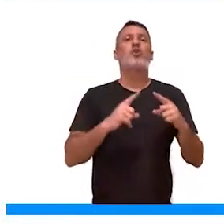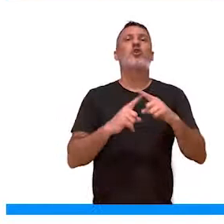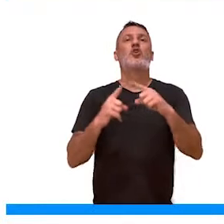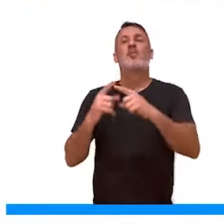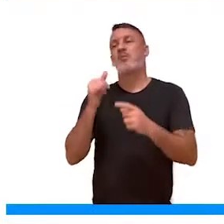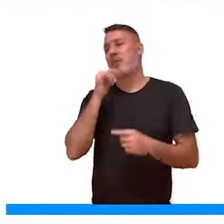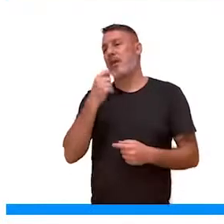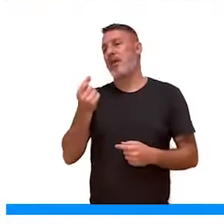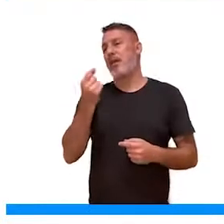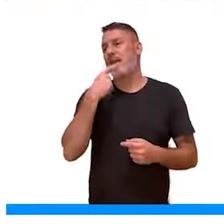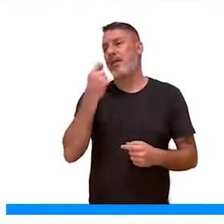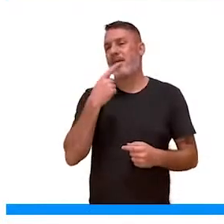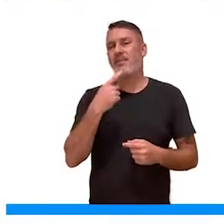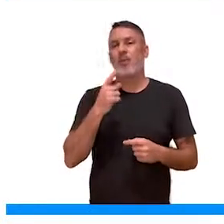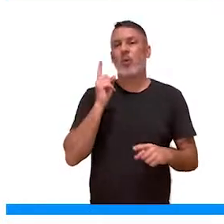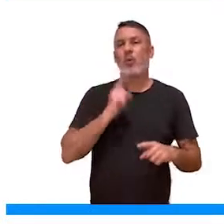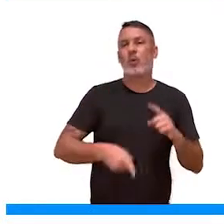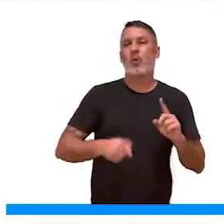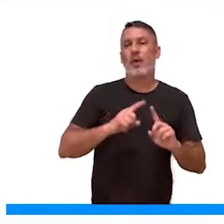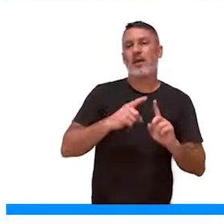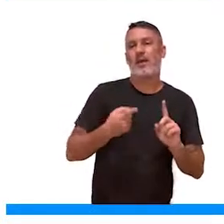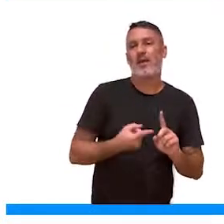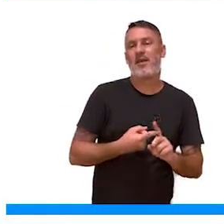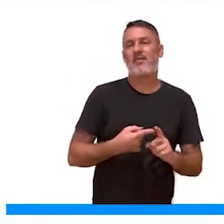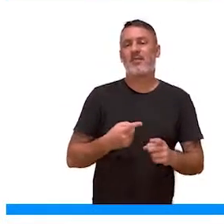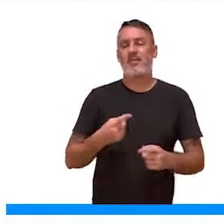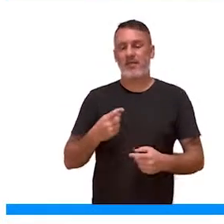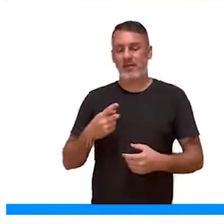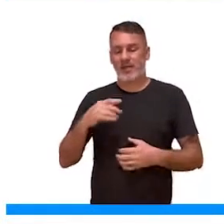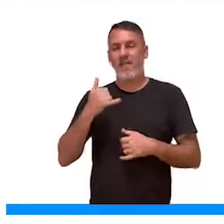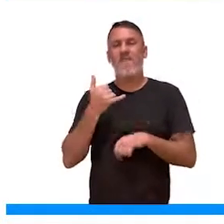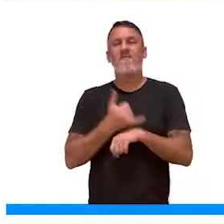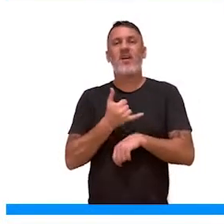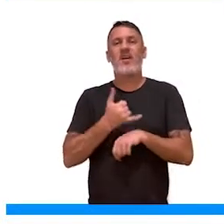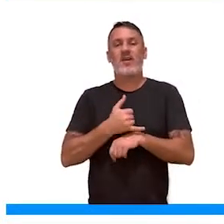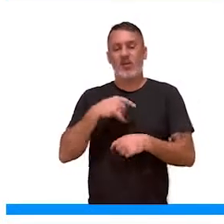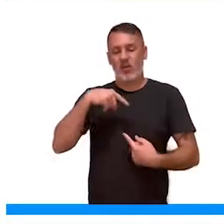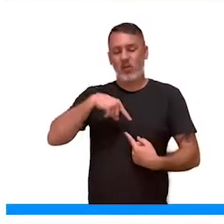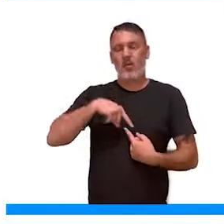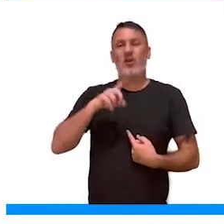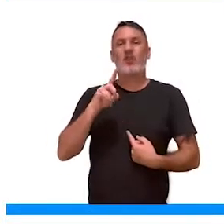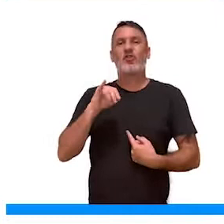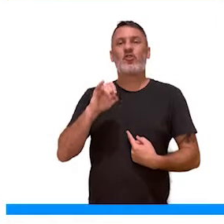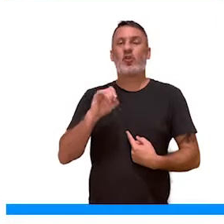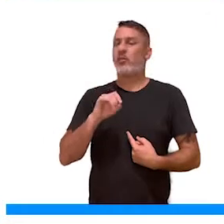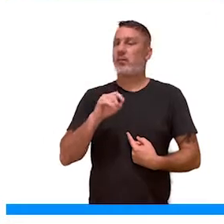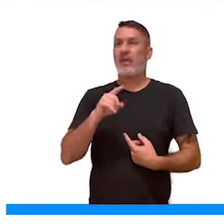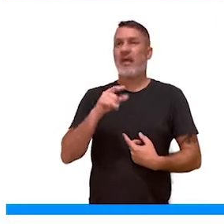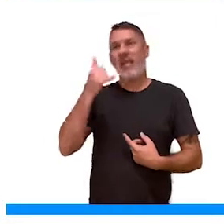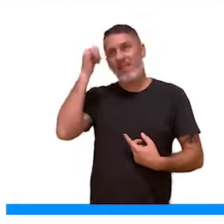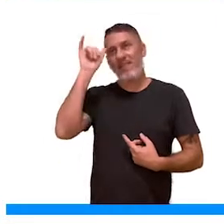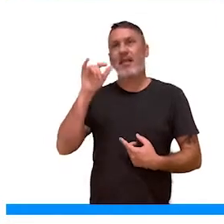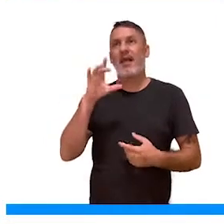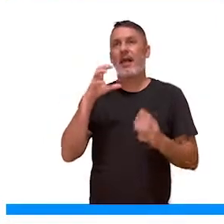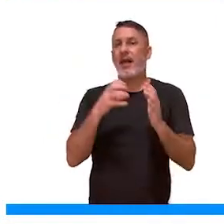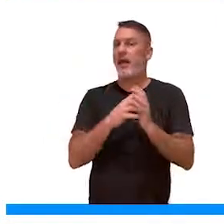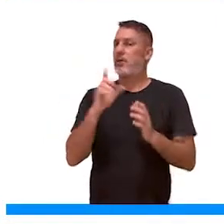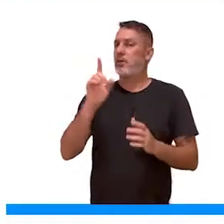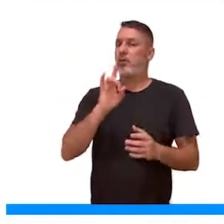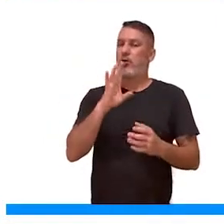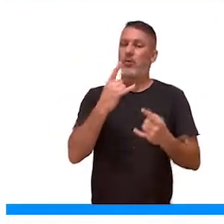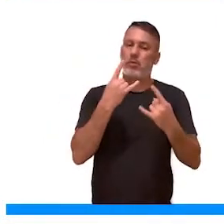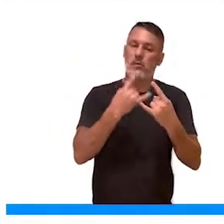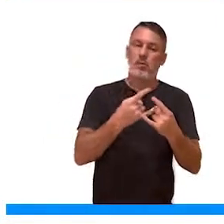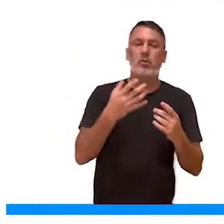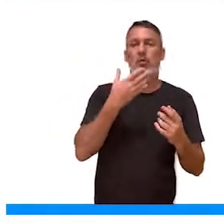outro tipo hormonal, como pílula anticoncepcional, DIU, nada desses protege contra HIV, tá? Somente